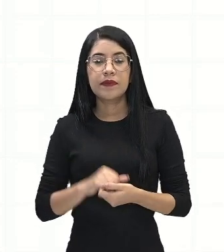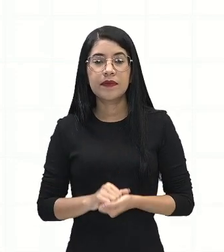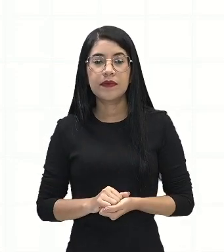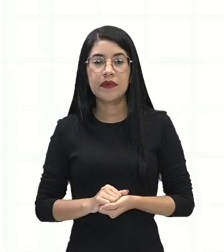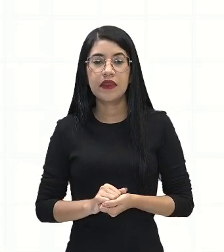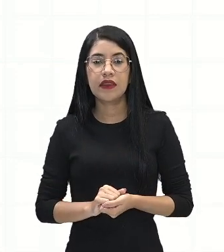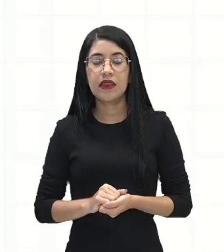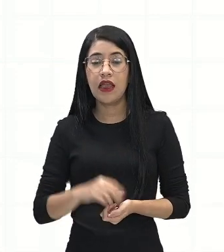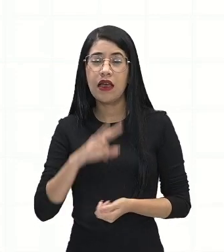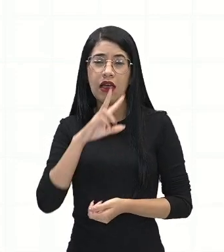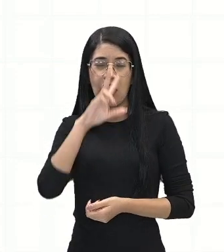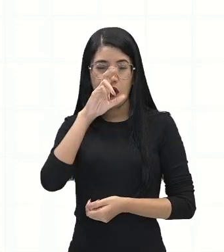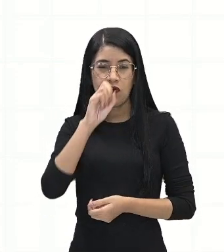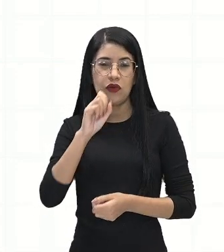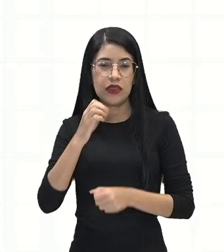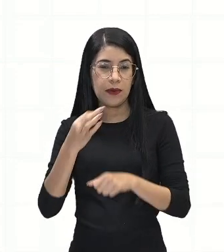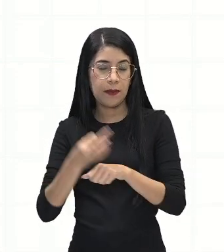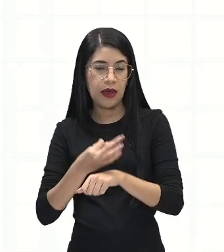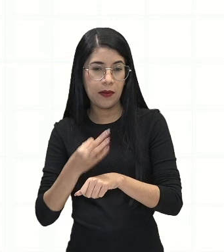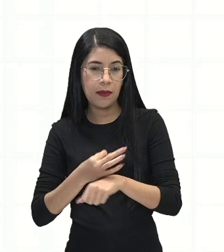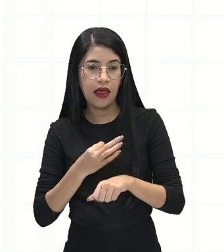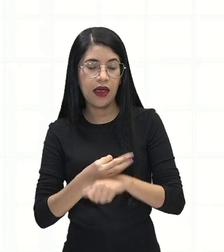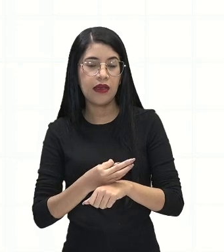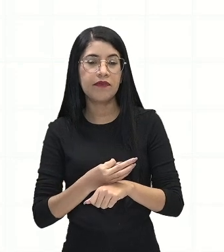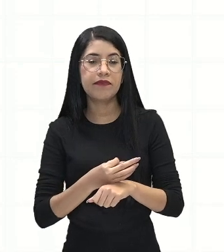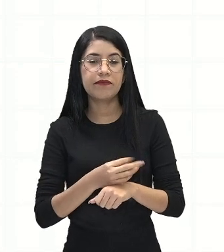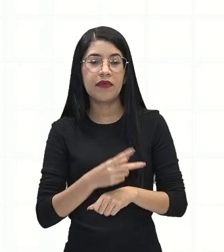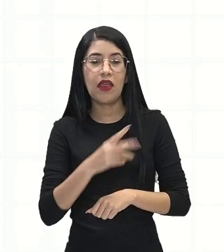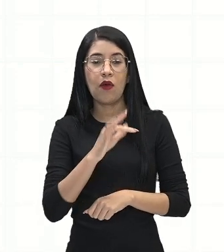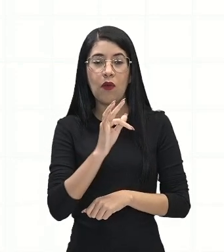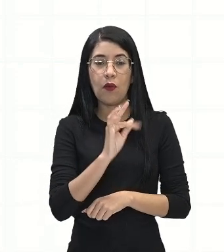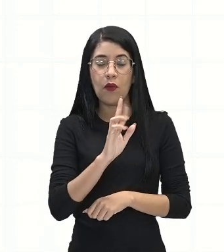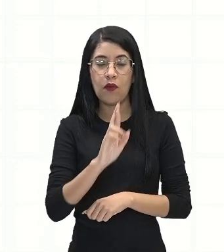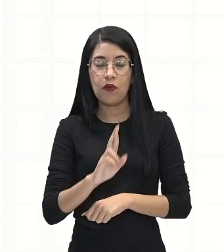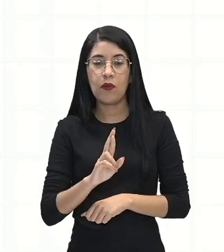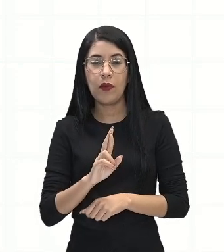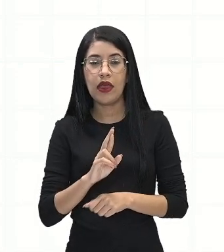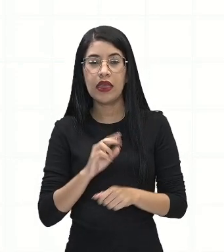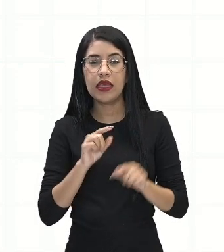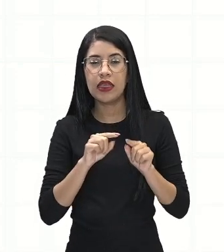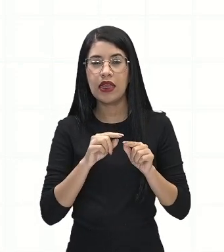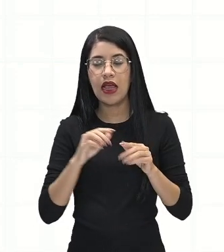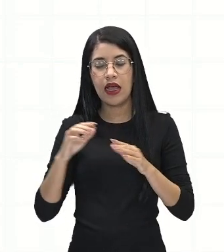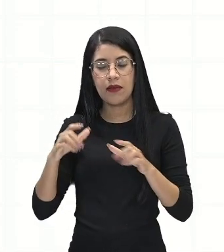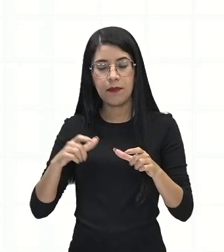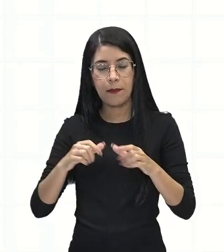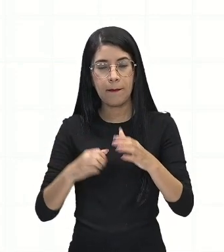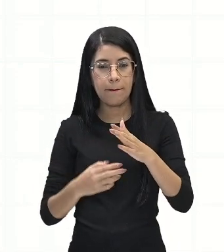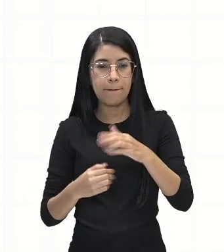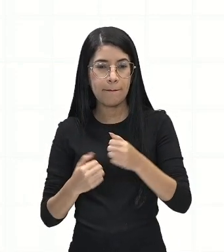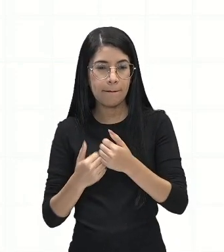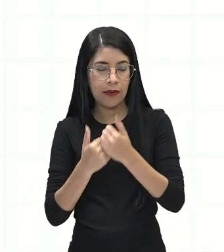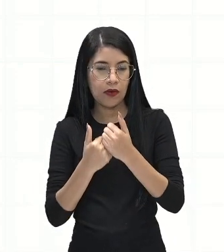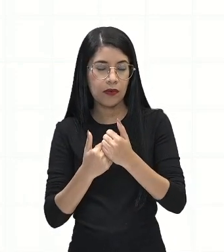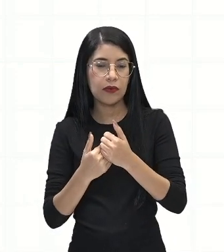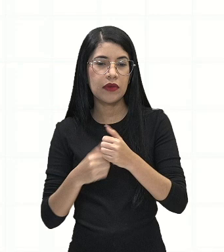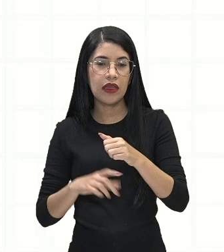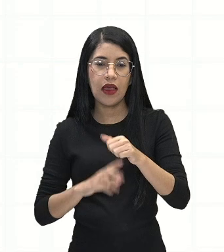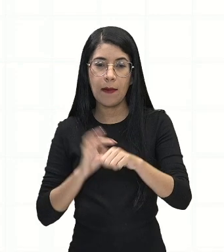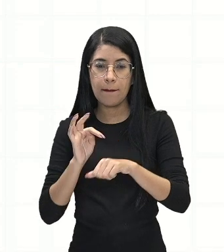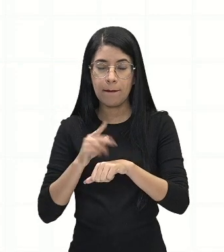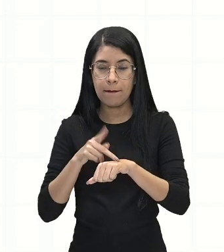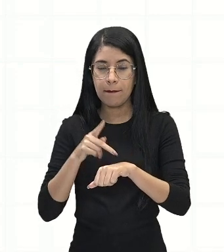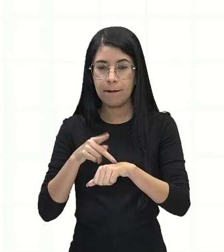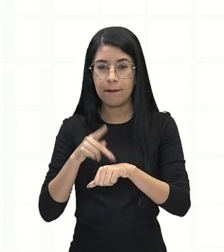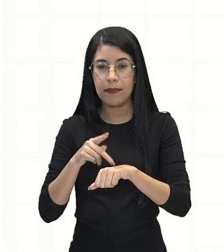essa força, né, resistente, a força potente, a gente vê que o ponto em que a barra de ferro é apoiada corresponde ao ponto de apoio, que